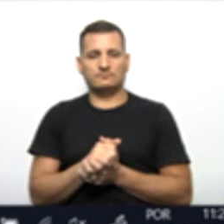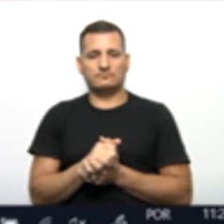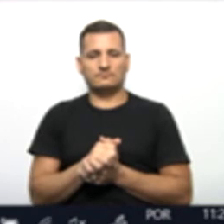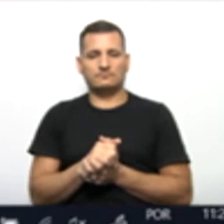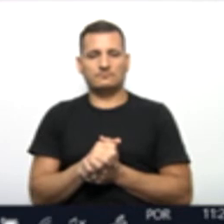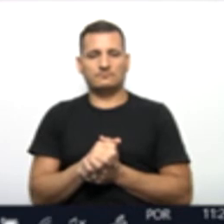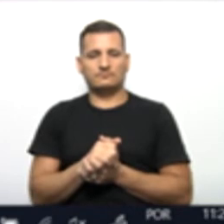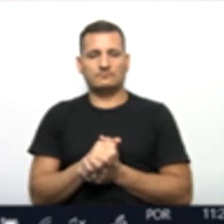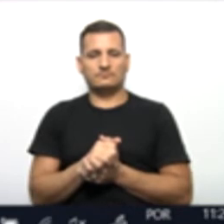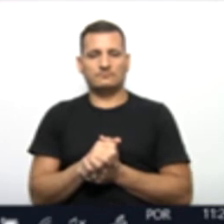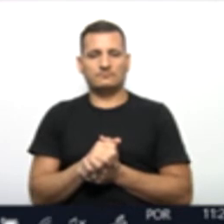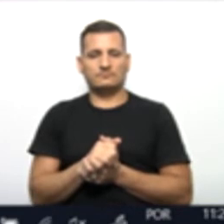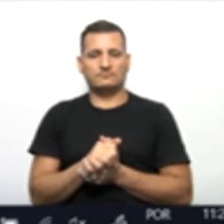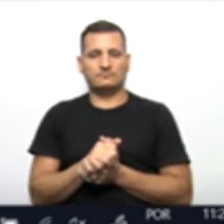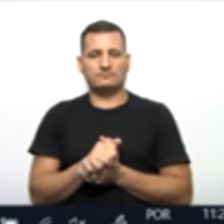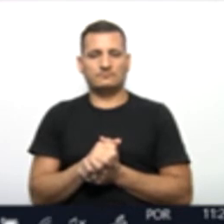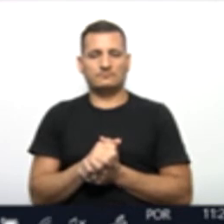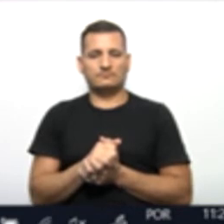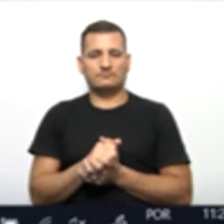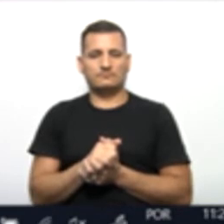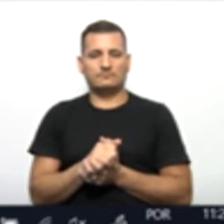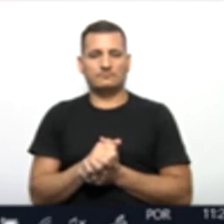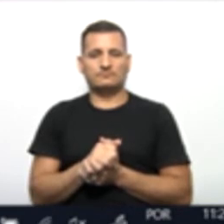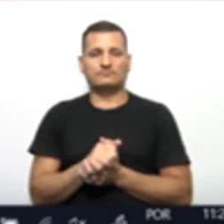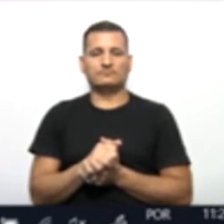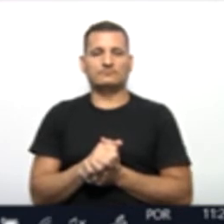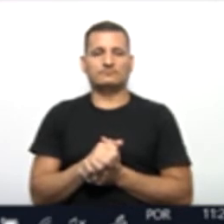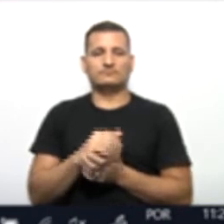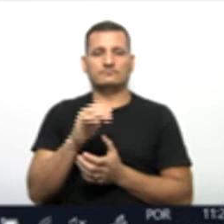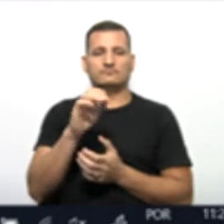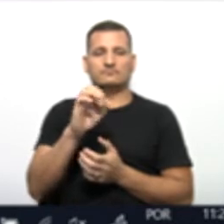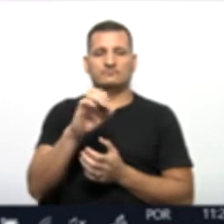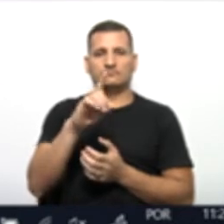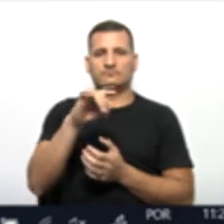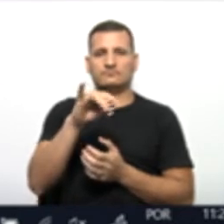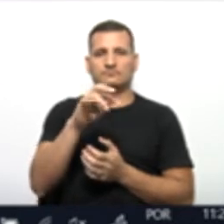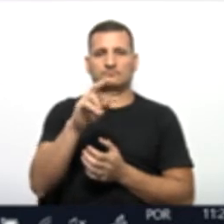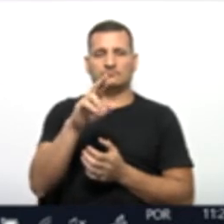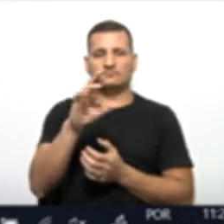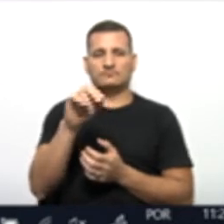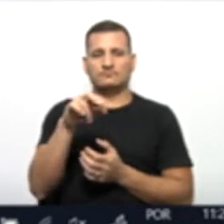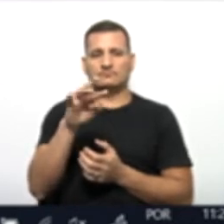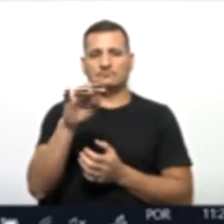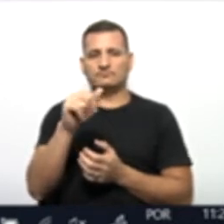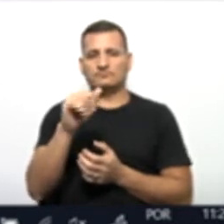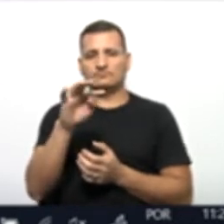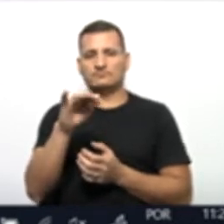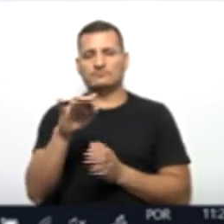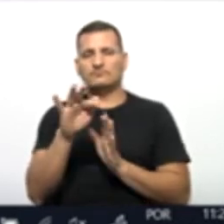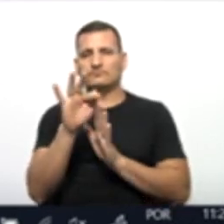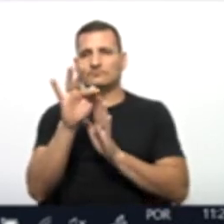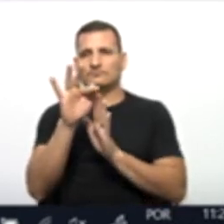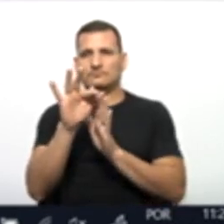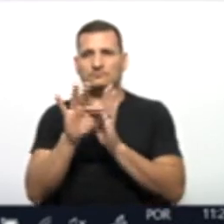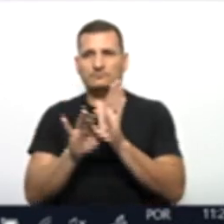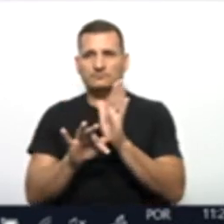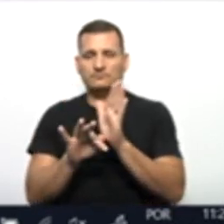linha sem ou editar contato ele pega o formulário do povo do